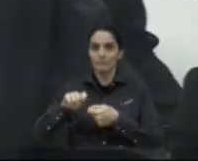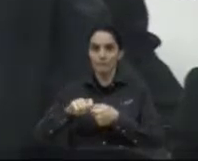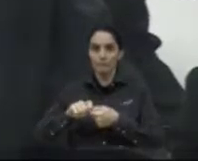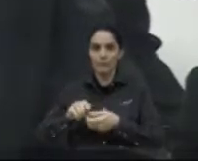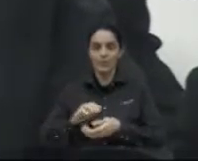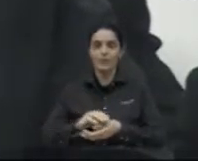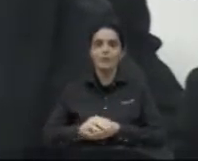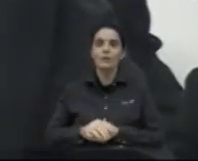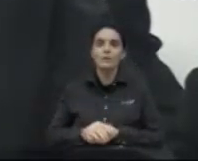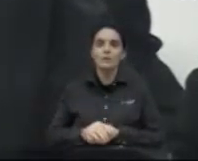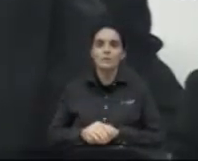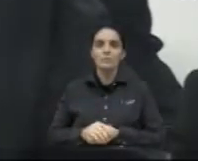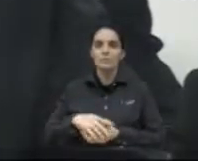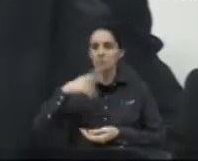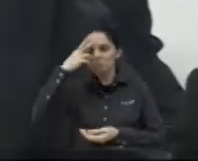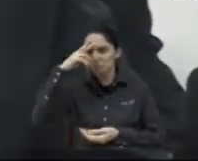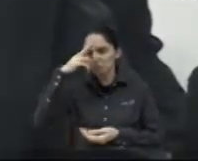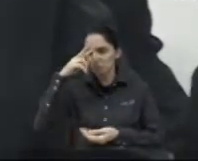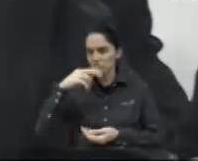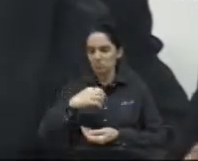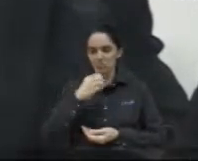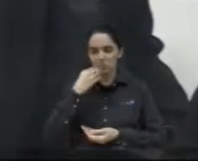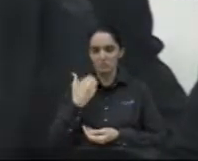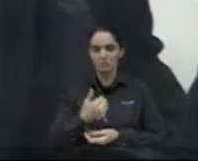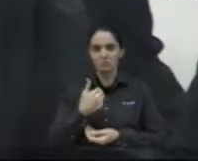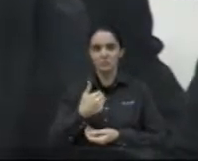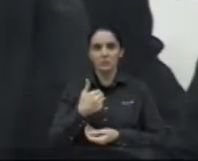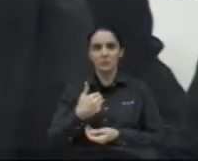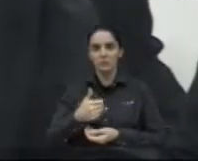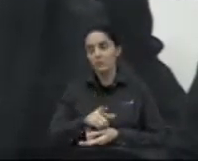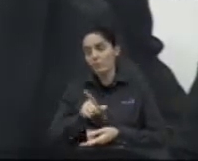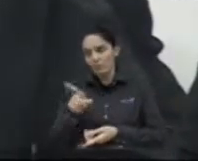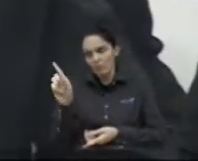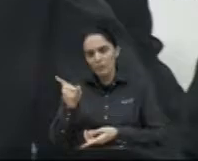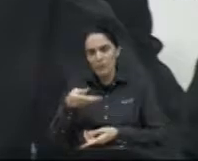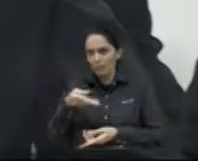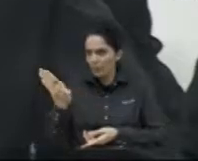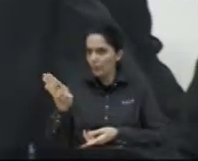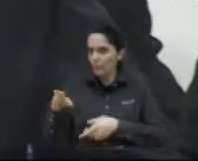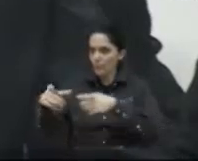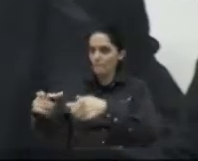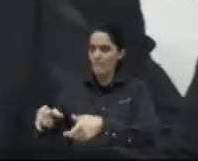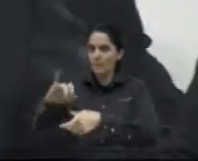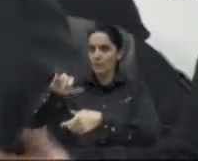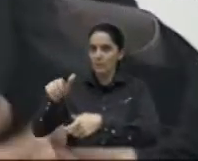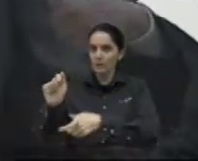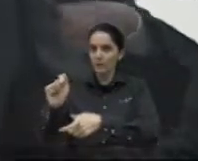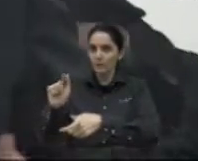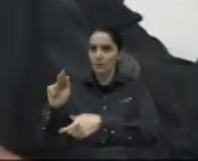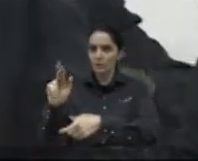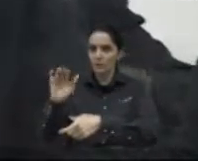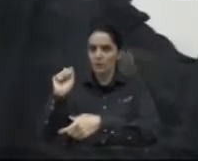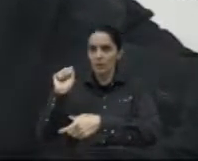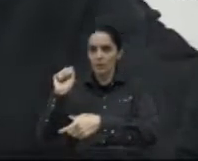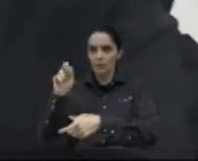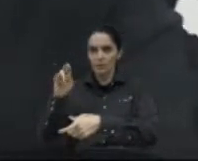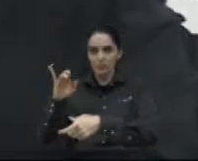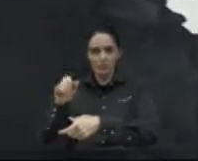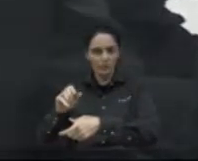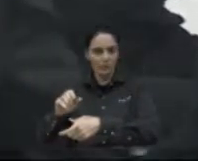porque basta nós estarmos indo no bairro do Jaguari, basta nós estarmos participando de qualquer